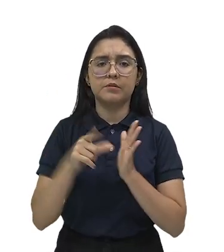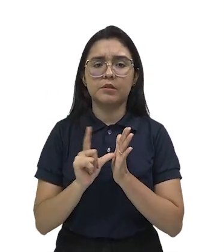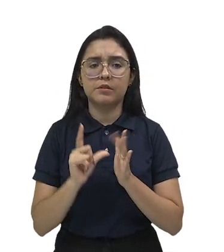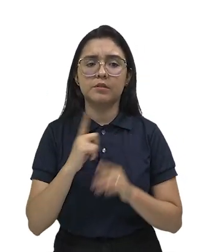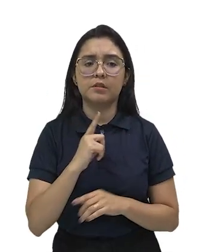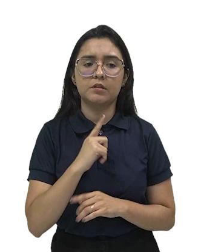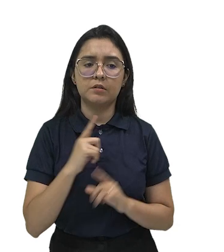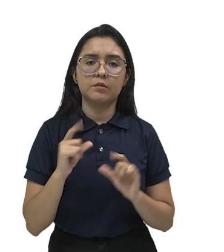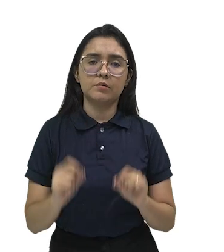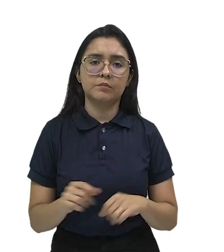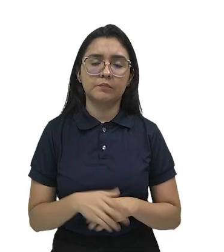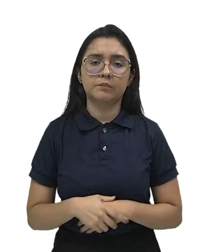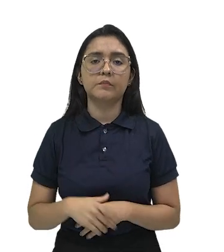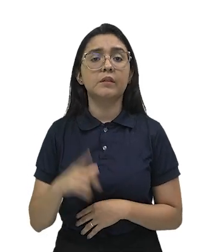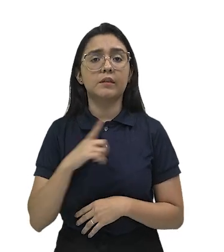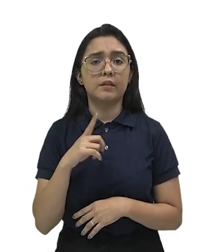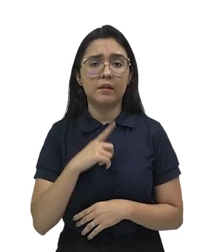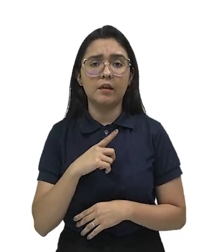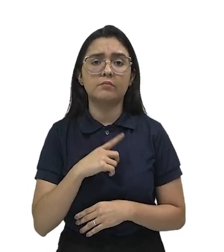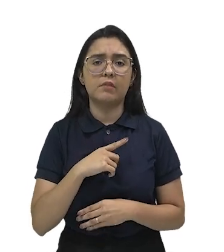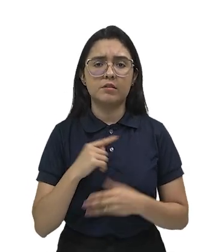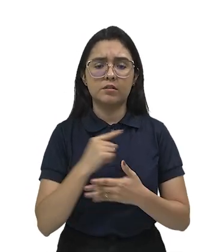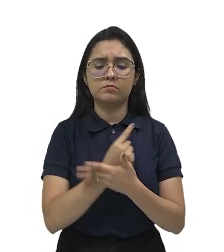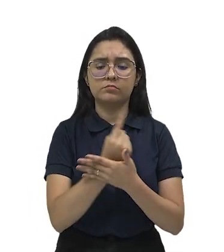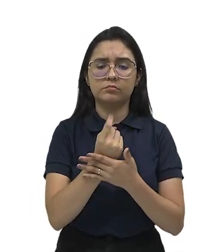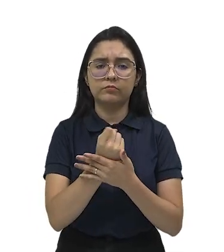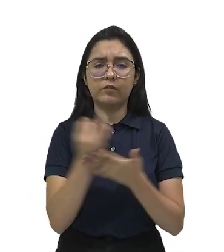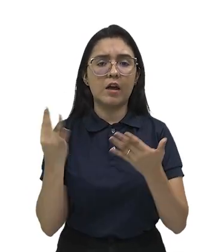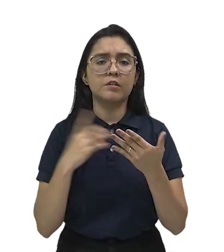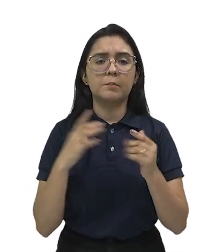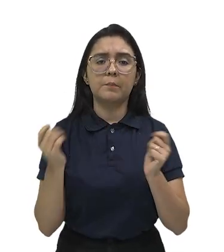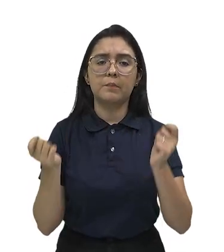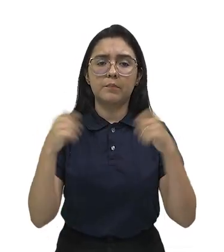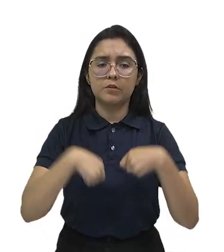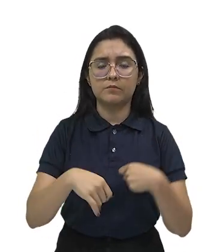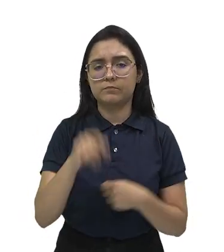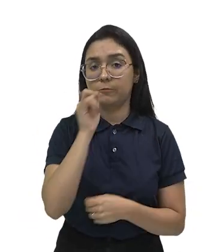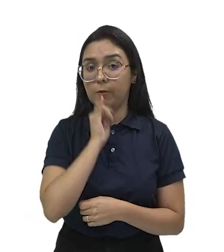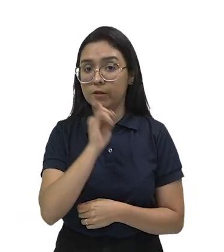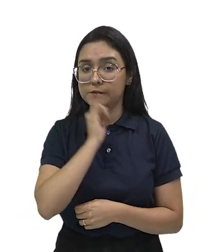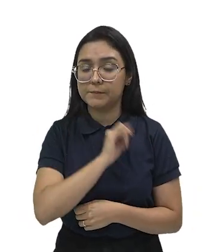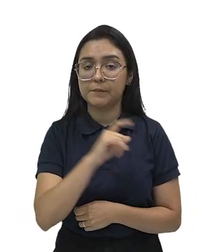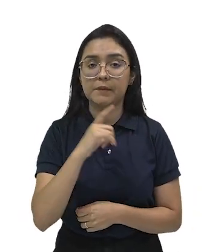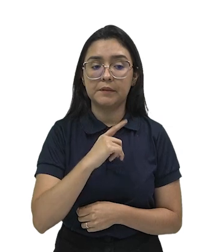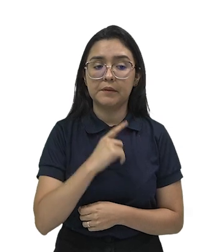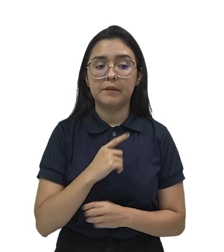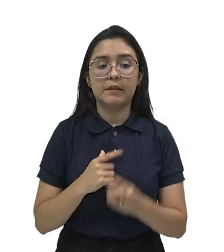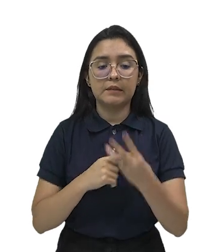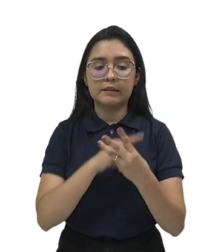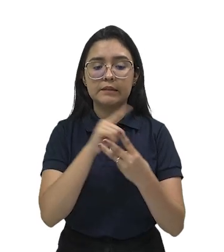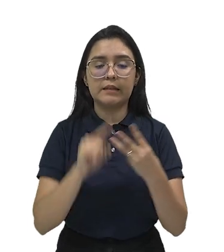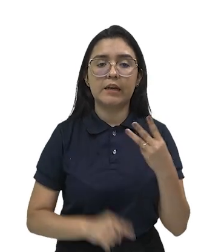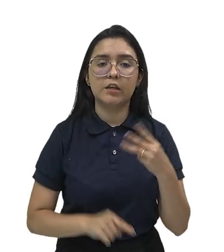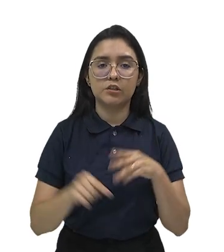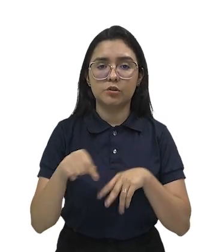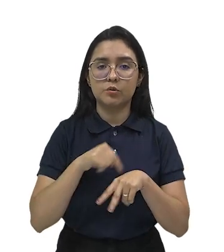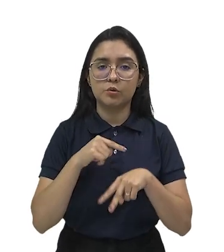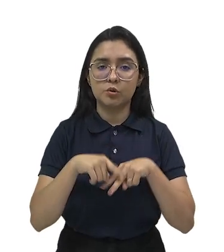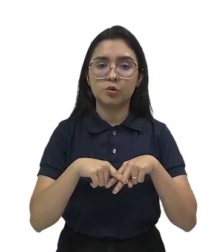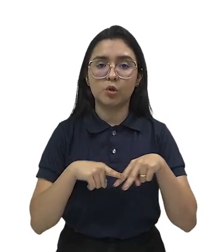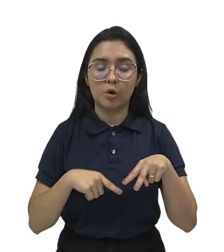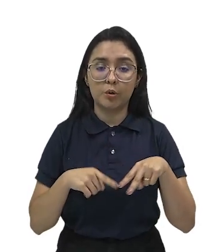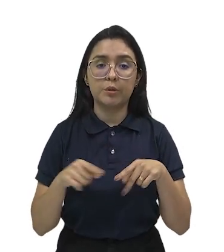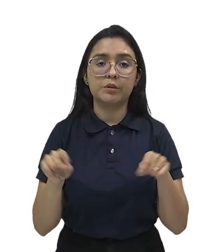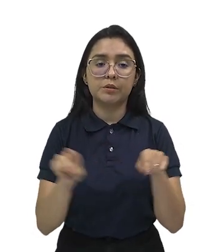nós podemos também ter essas possibilidades. Vamos supor que você tenha 3 bermudas, né?